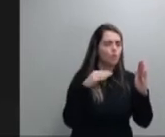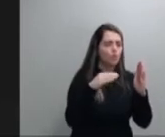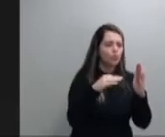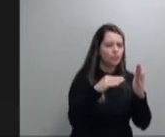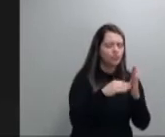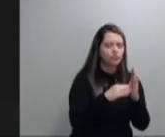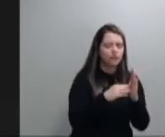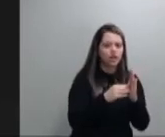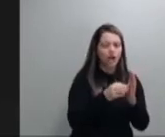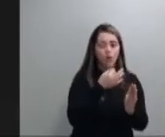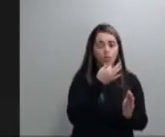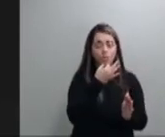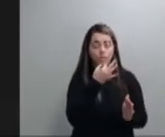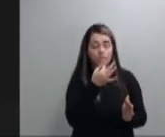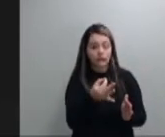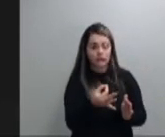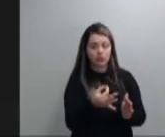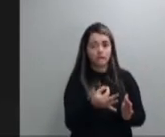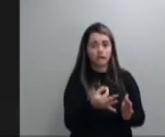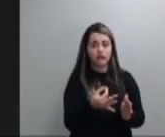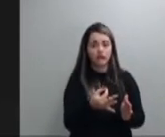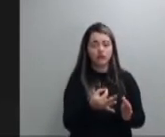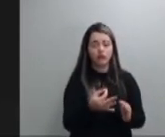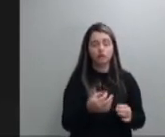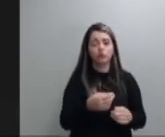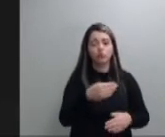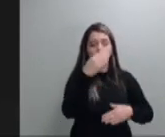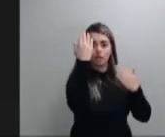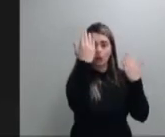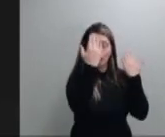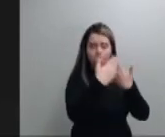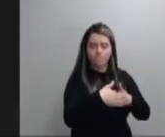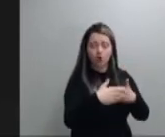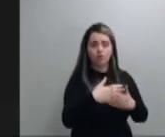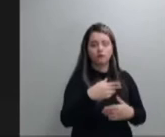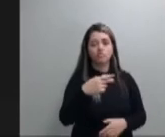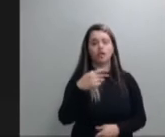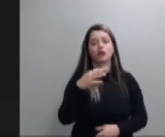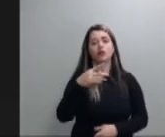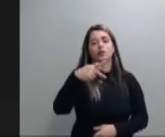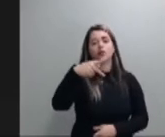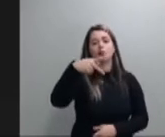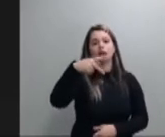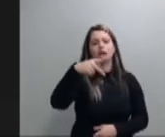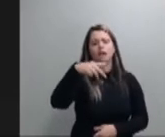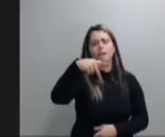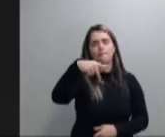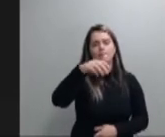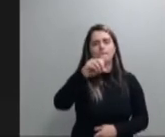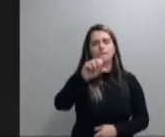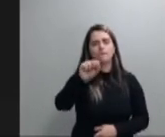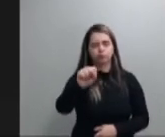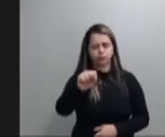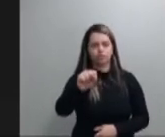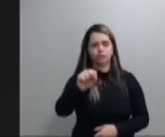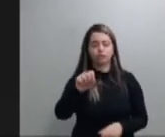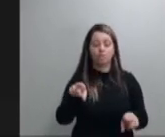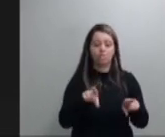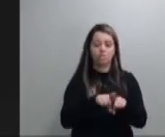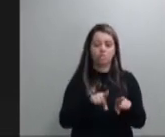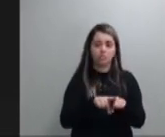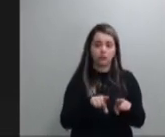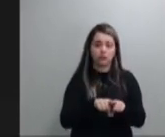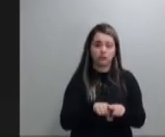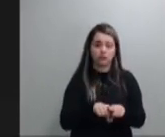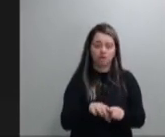da farra de títulos de pós-graduação. As recorrentes são primeiras e segundas colocadas no concurso sem que houvesse